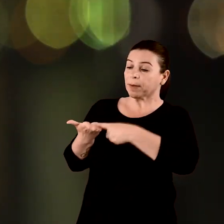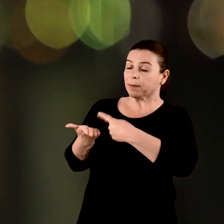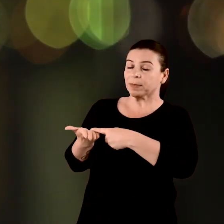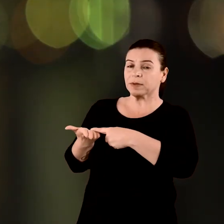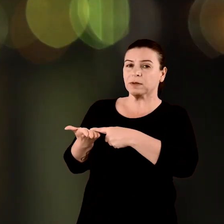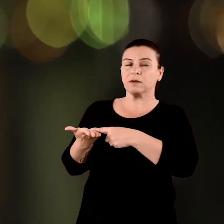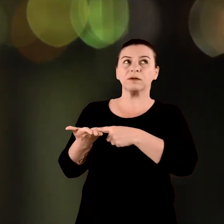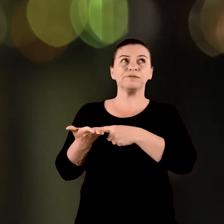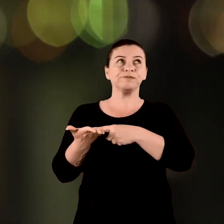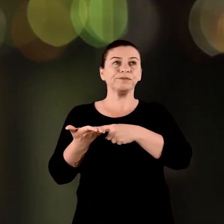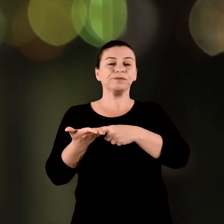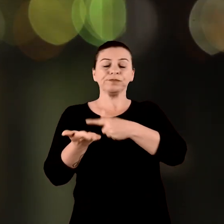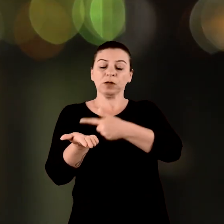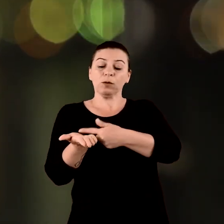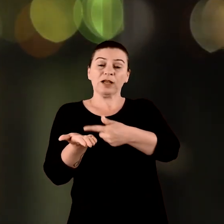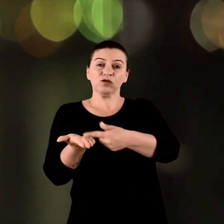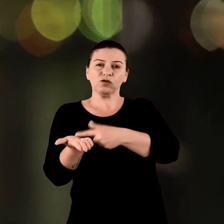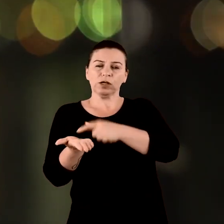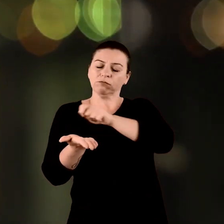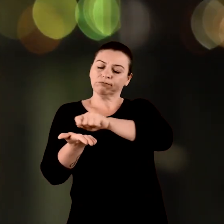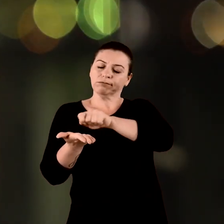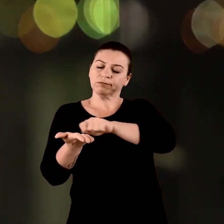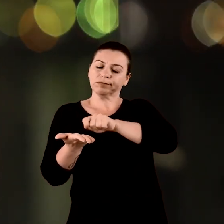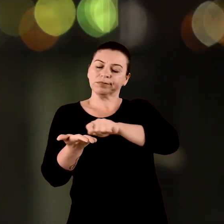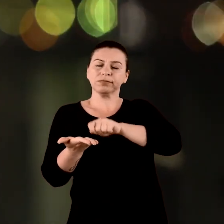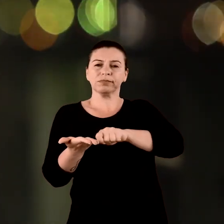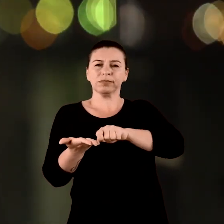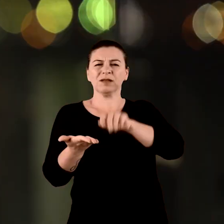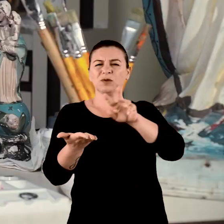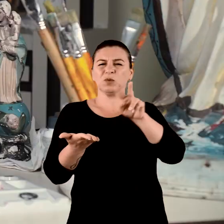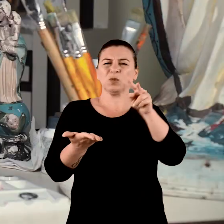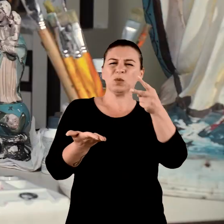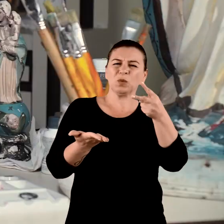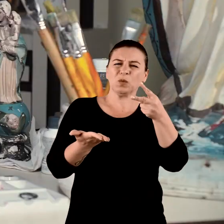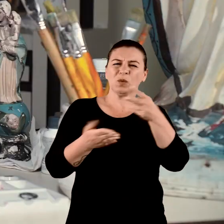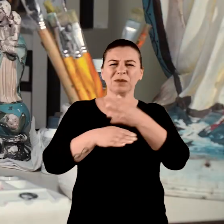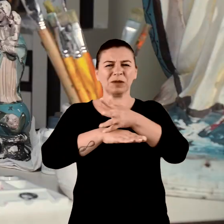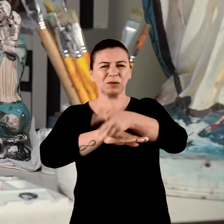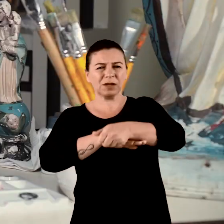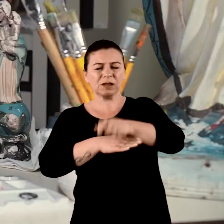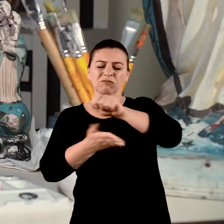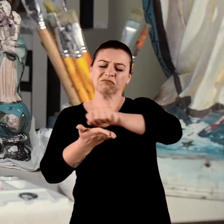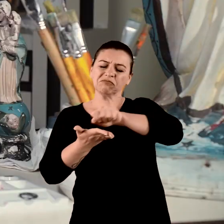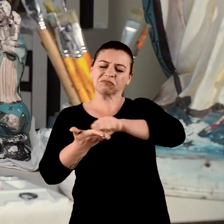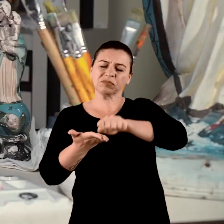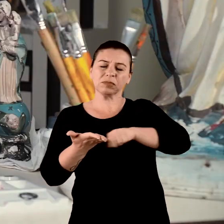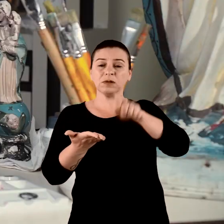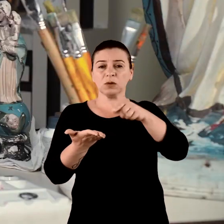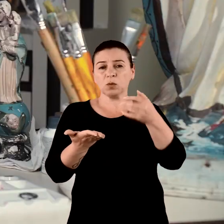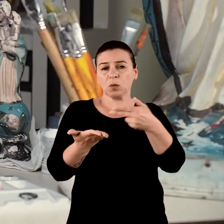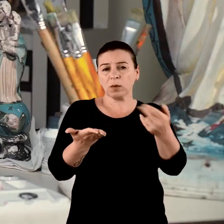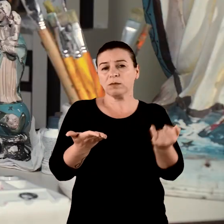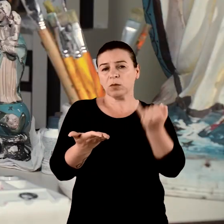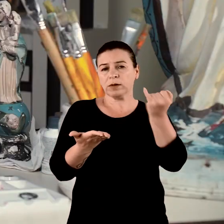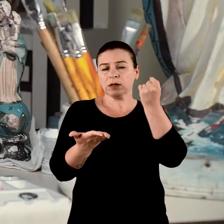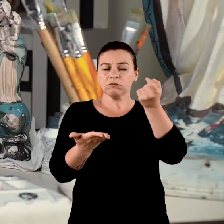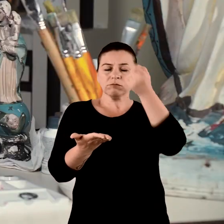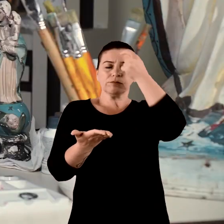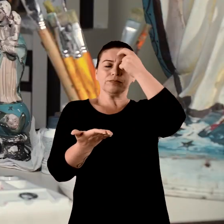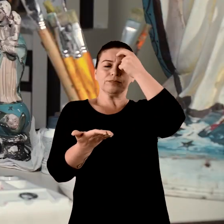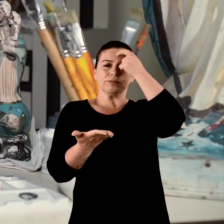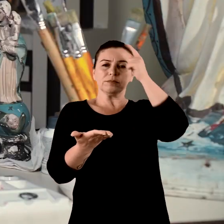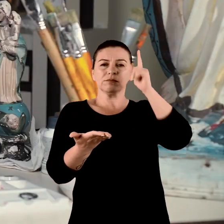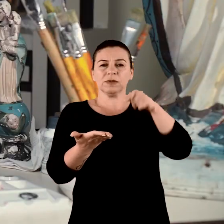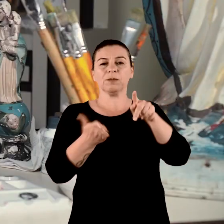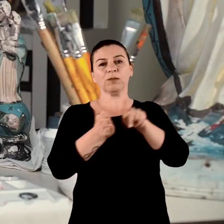Tanto que eu tenho uma agenda, eu anoto 2, 3 da manhã como eu estar escrevendo algumas coisas que são importantes, que me vêm